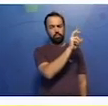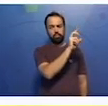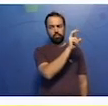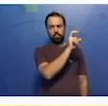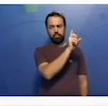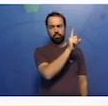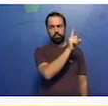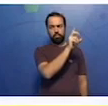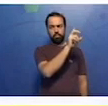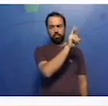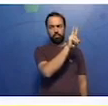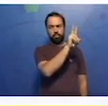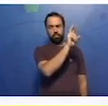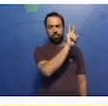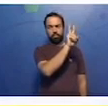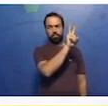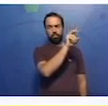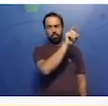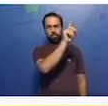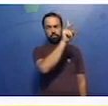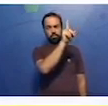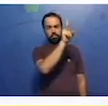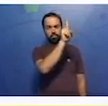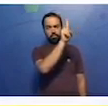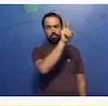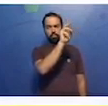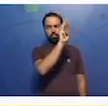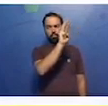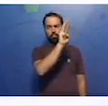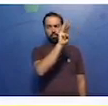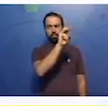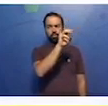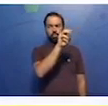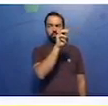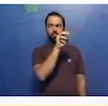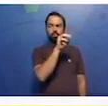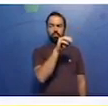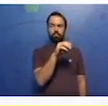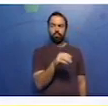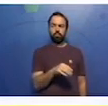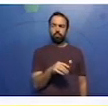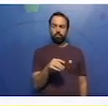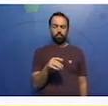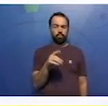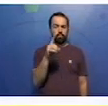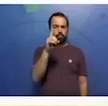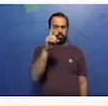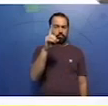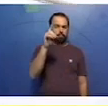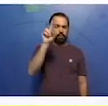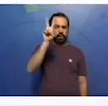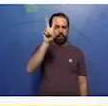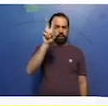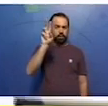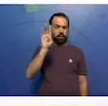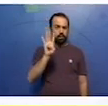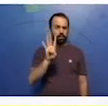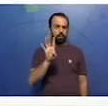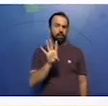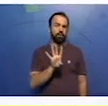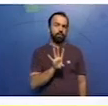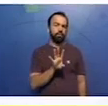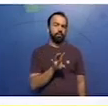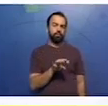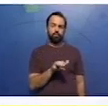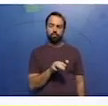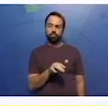24. Aqui, 24 horas é meia-noite, ou seja, 0 horas. Então, tem 2 maneiras de se